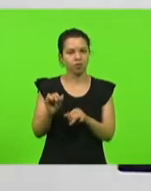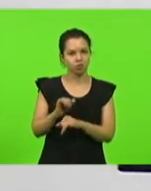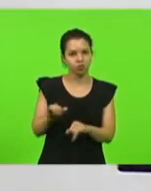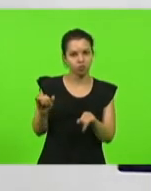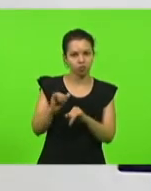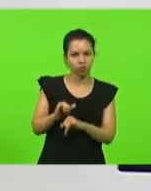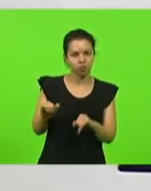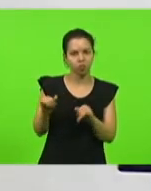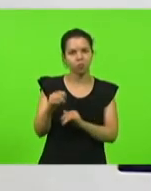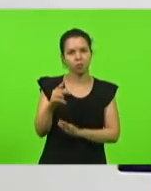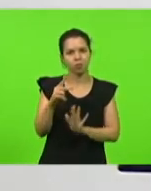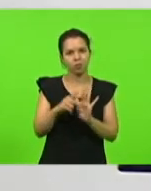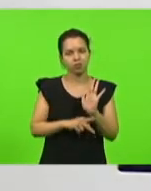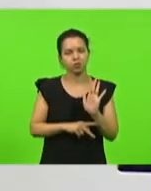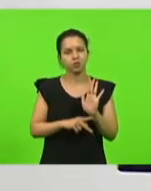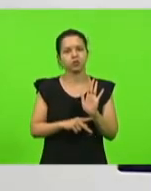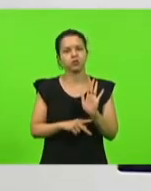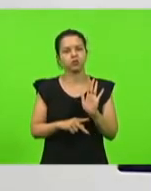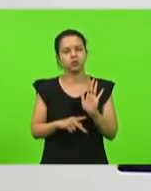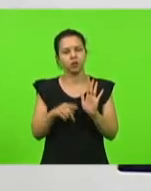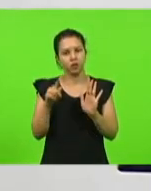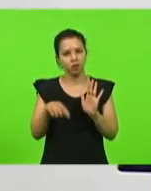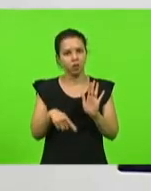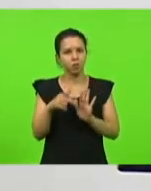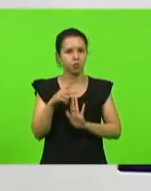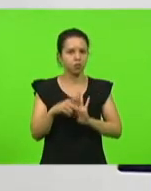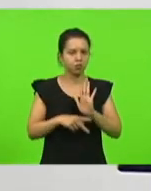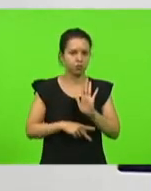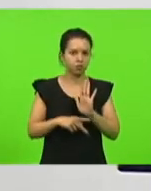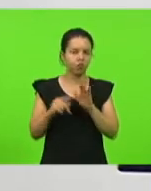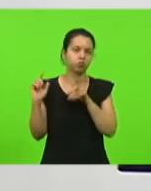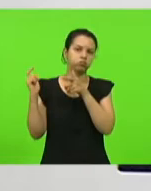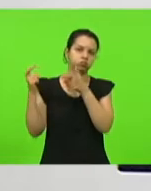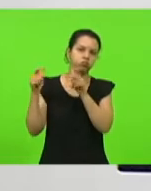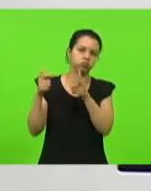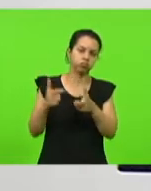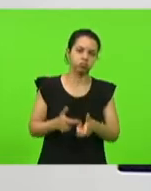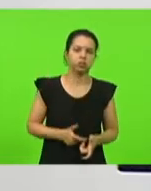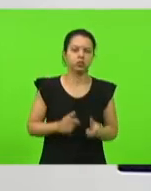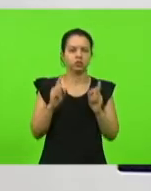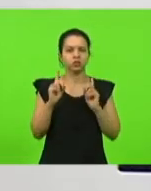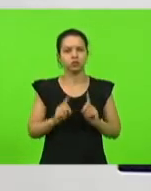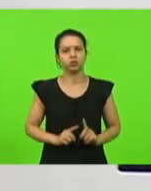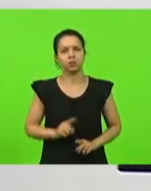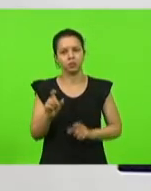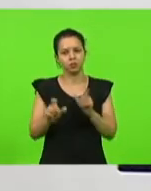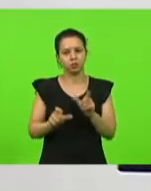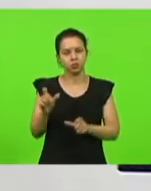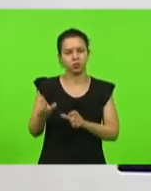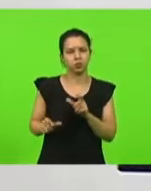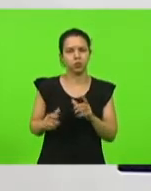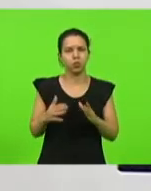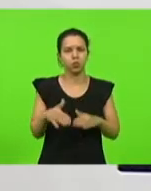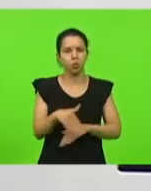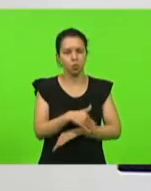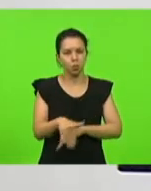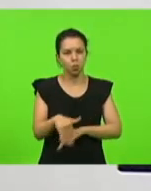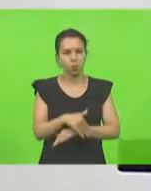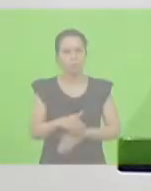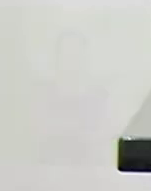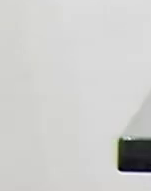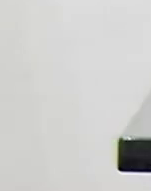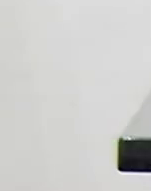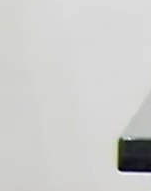esse projeto, que é um projeto que resgata a dignidade de pessoas que são moradores de rua. Pode rodar.